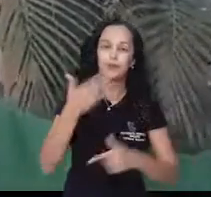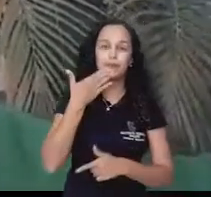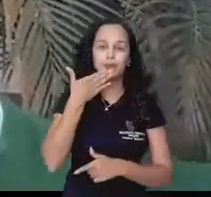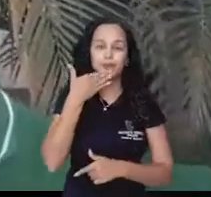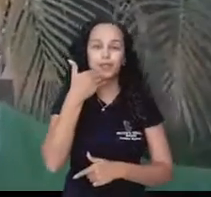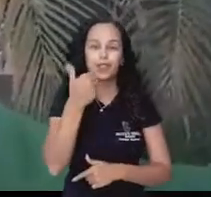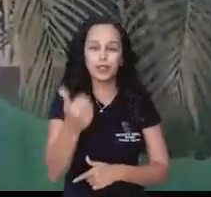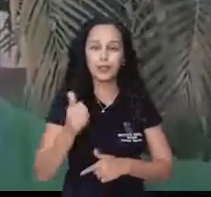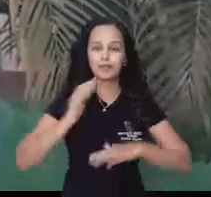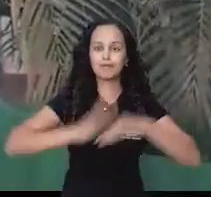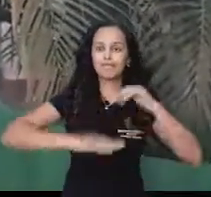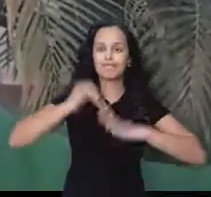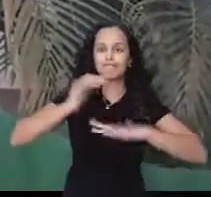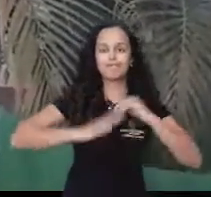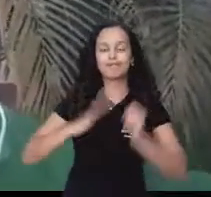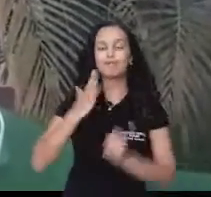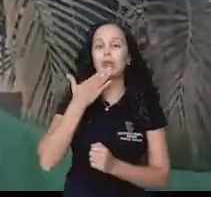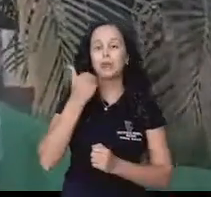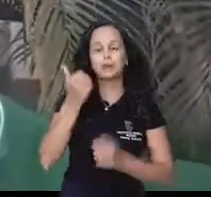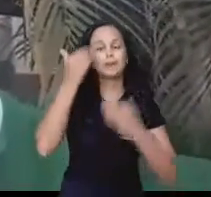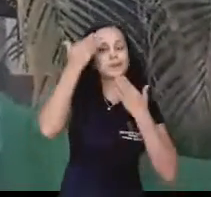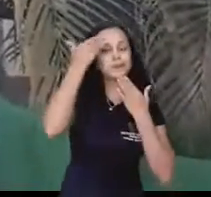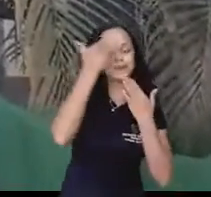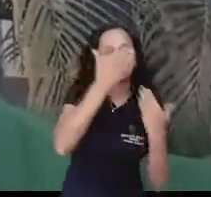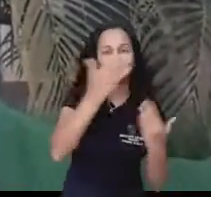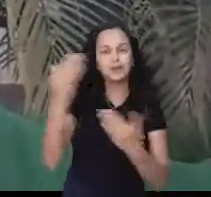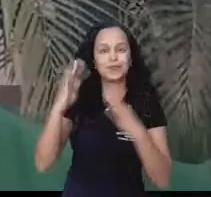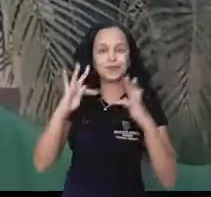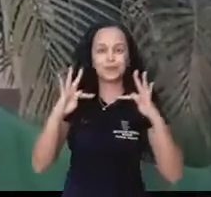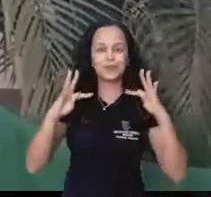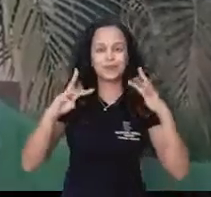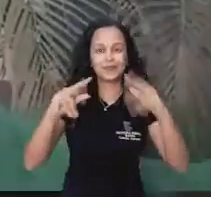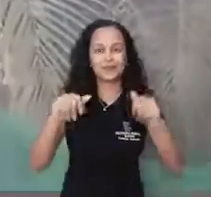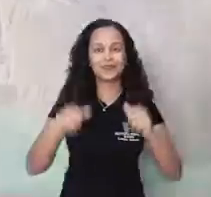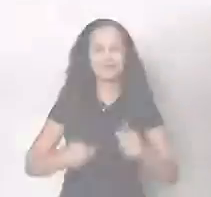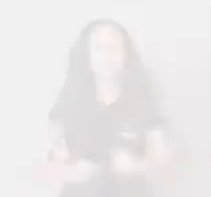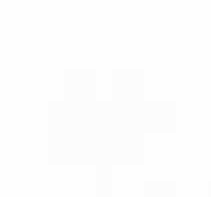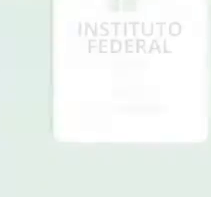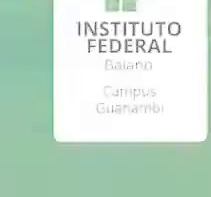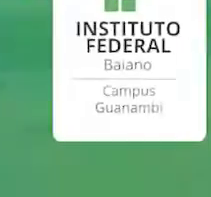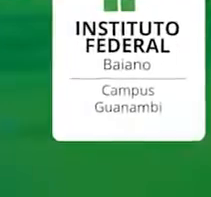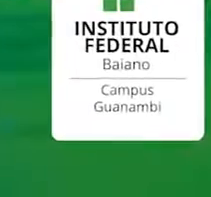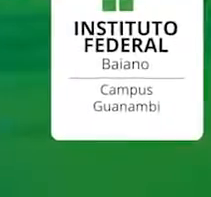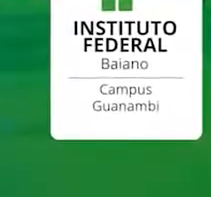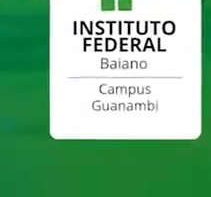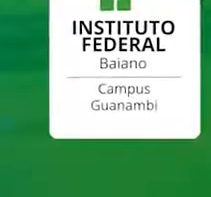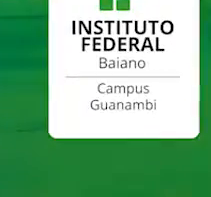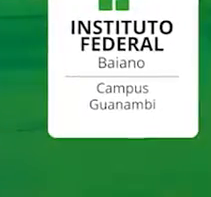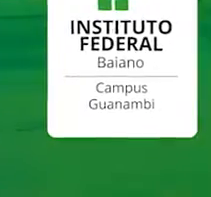futuro melhor, de uma melhor atuação e de um melhor reconhecimento profissional. Então, muito obrigado a todos.